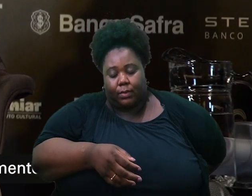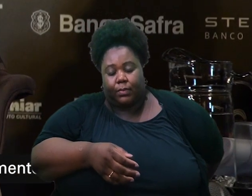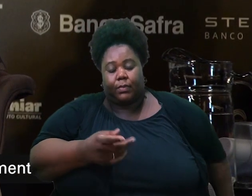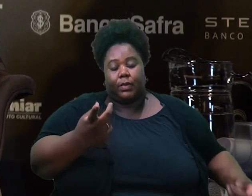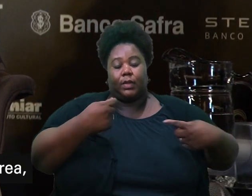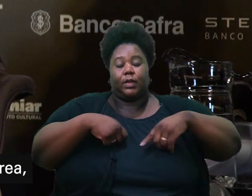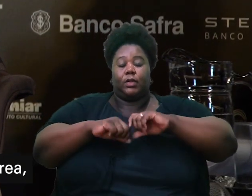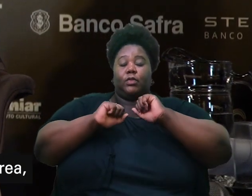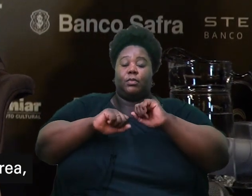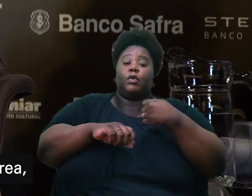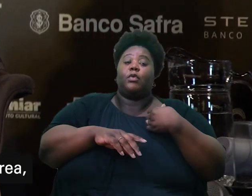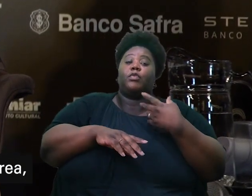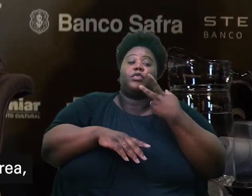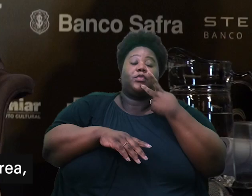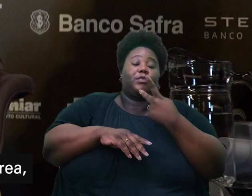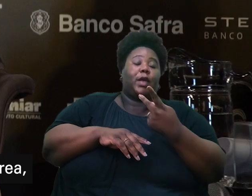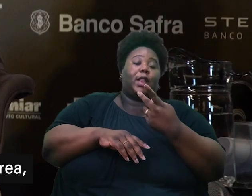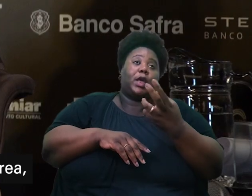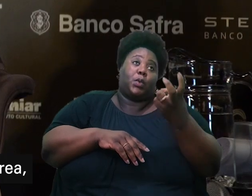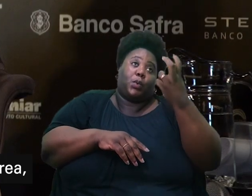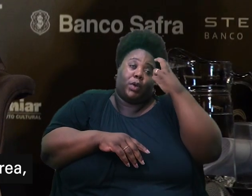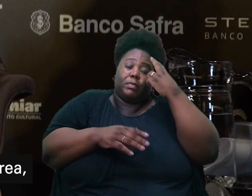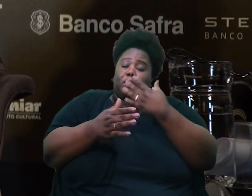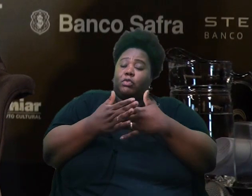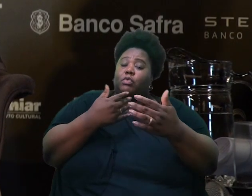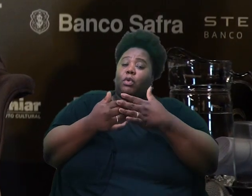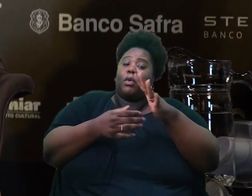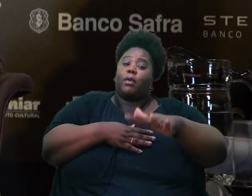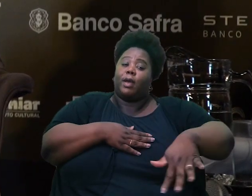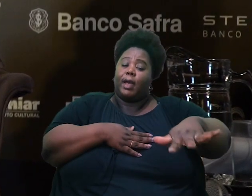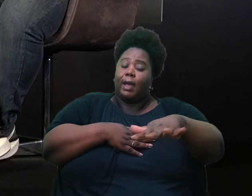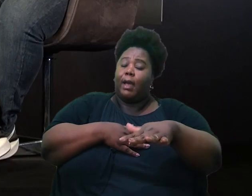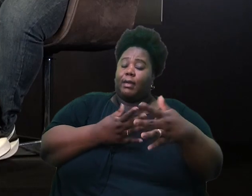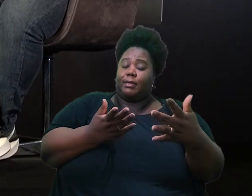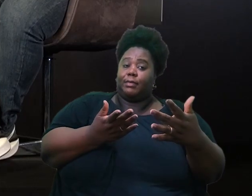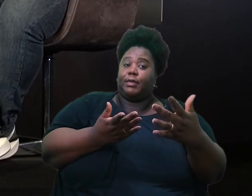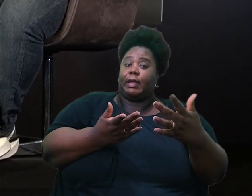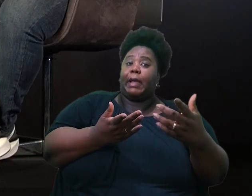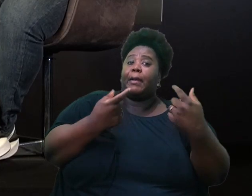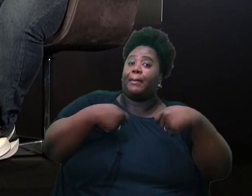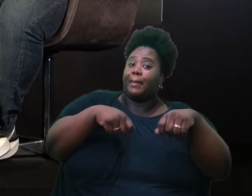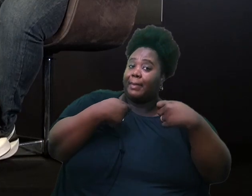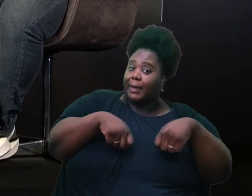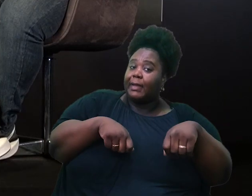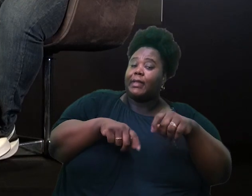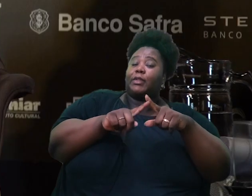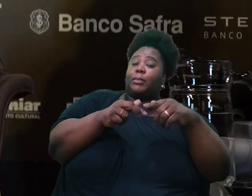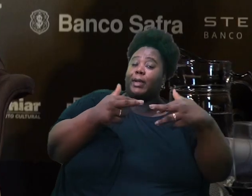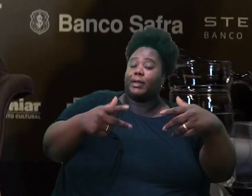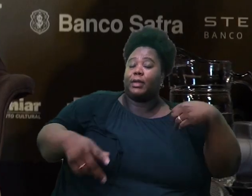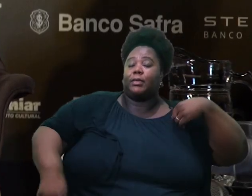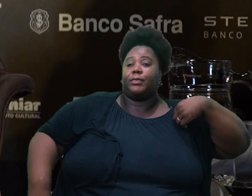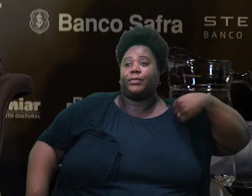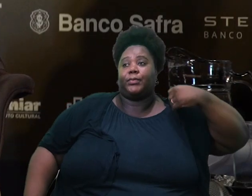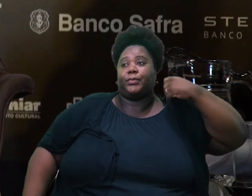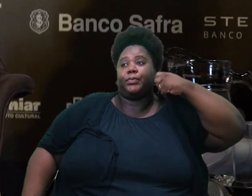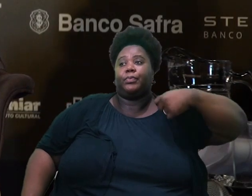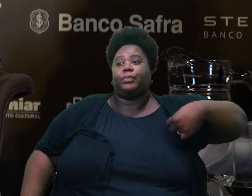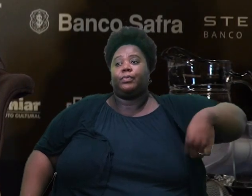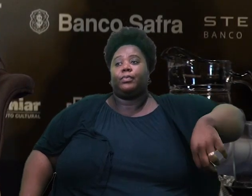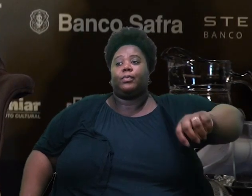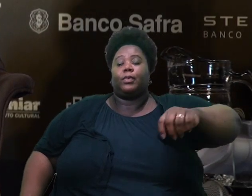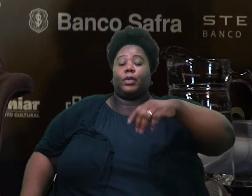conhecimento, seja ele de qualquer área. Não é isso? Ele exige instrumental e uma